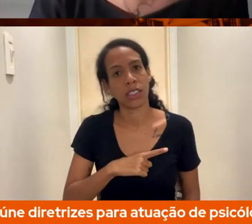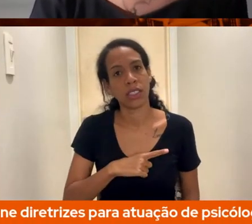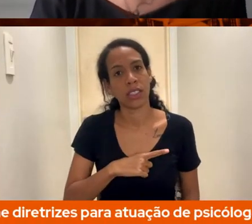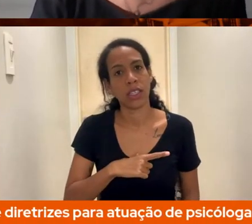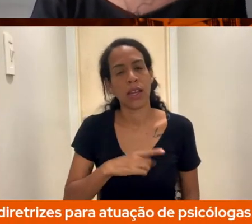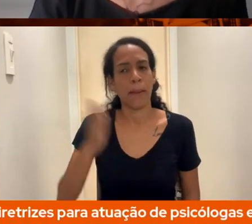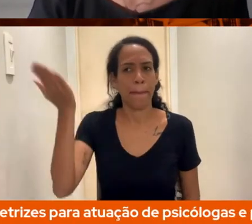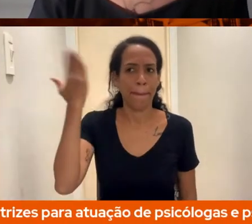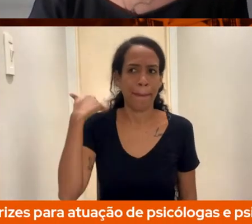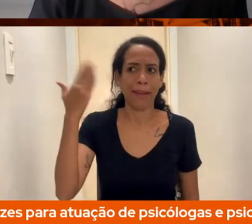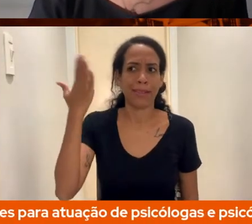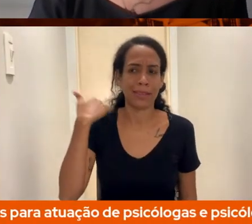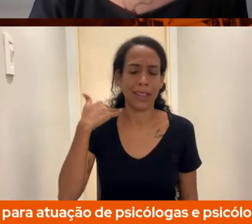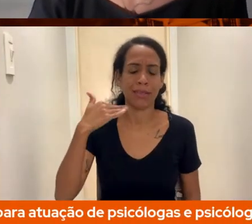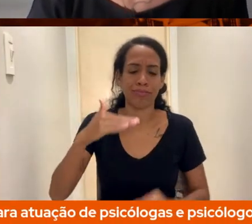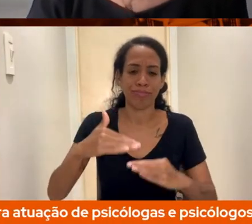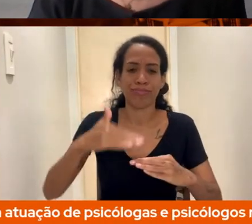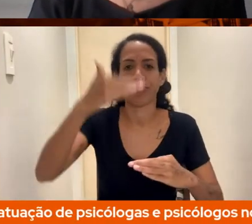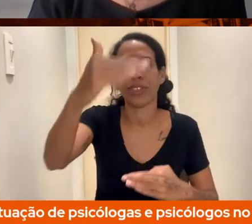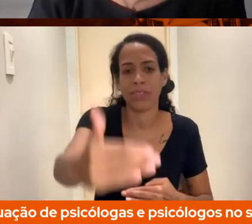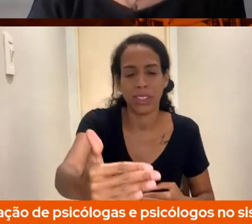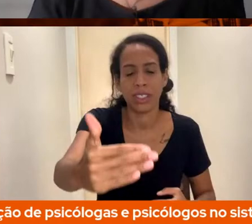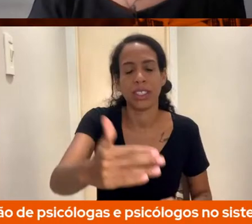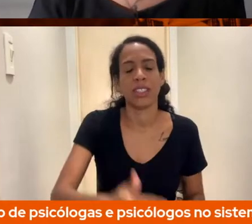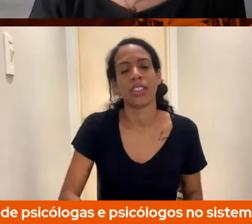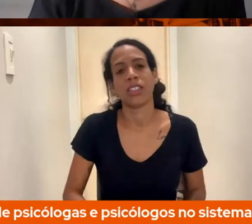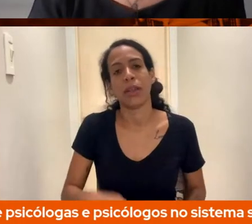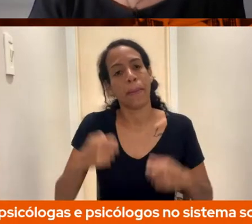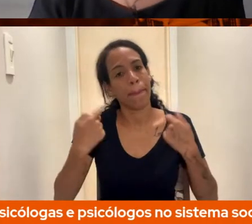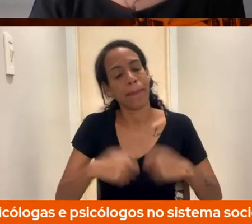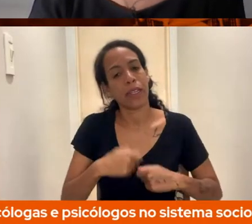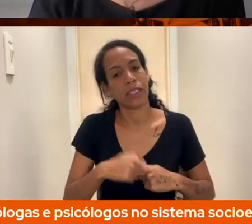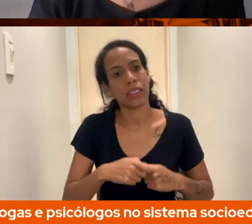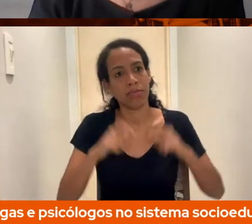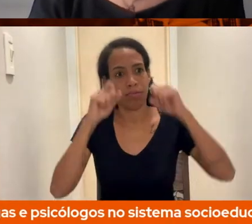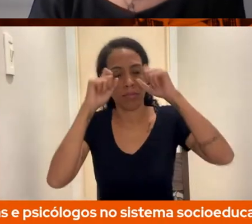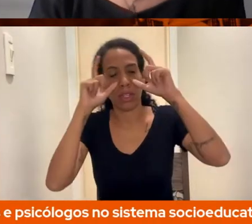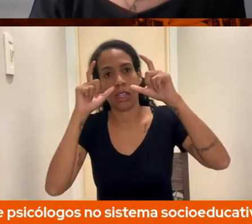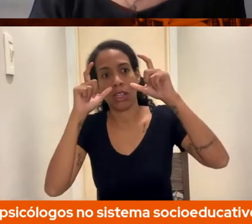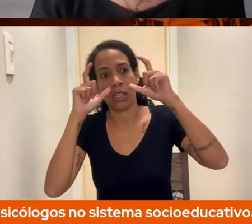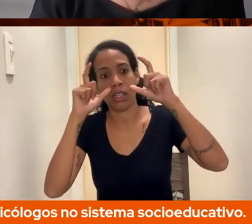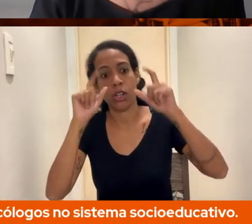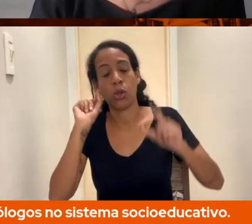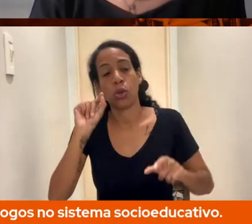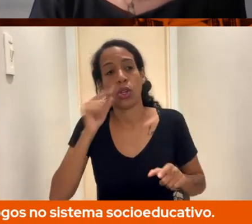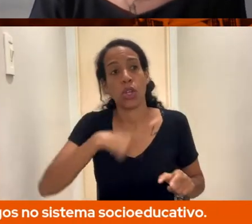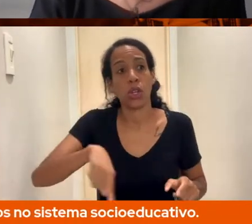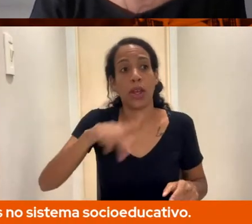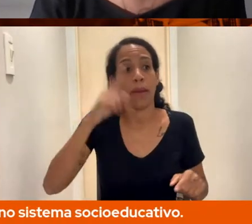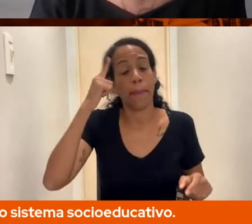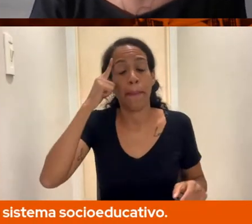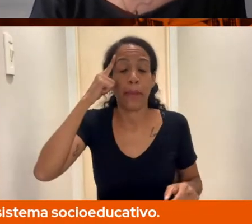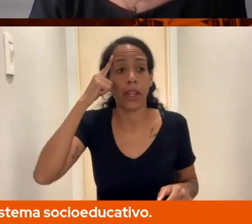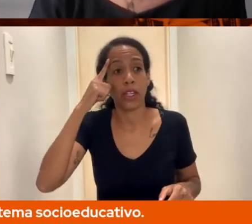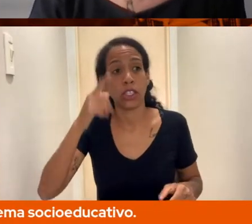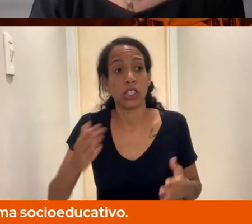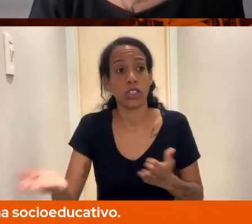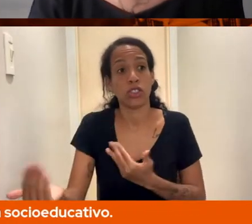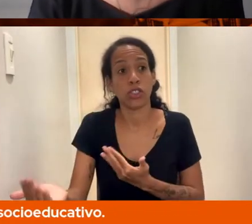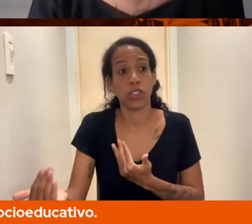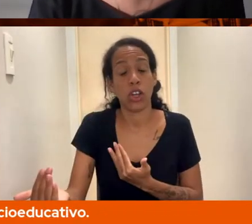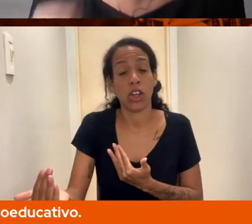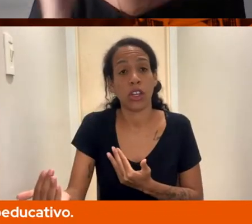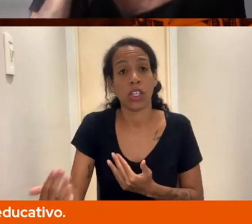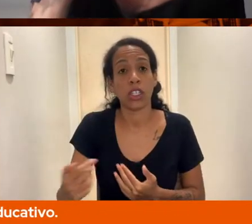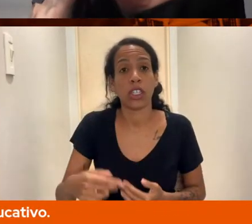passado pela frente, e aí a gente precisa se atentar ao que é que a gente pensa, né, para os nossos jovens, para as